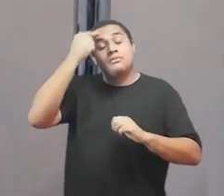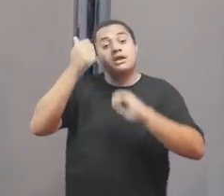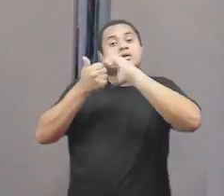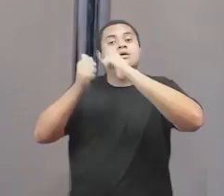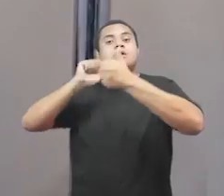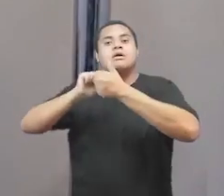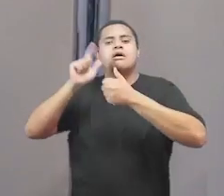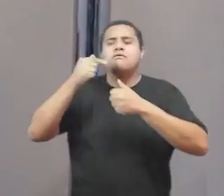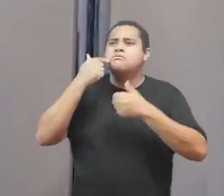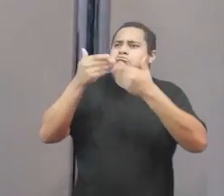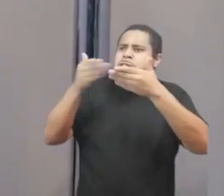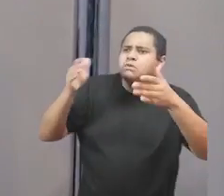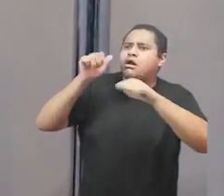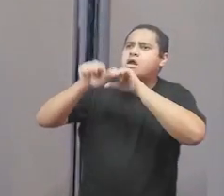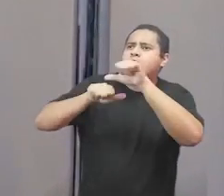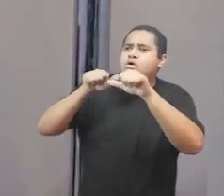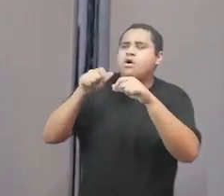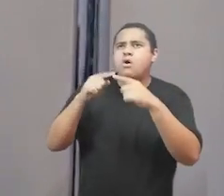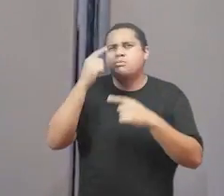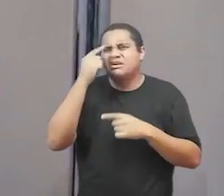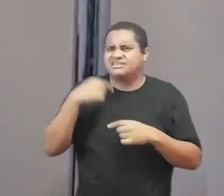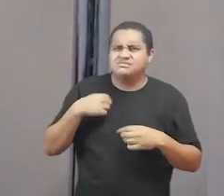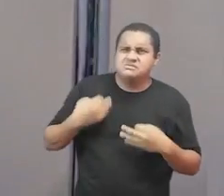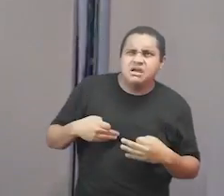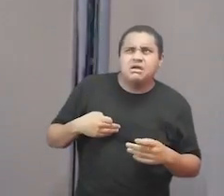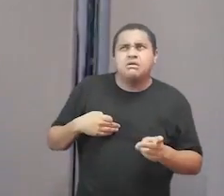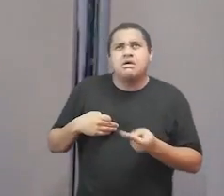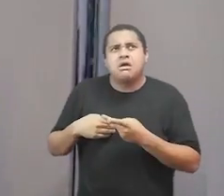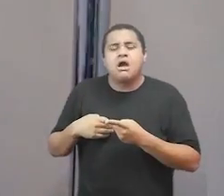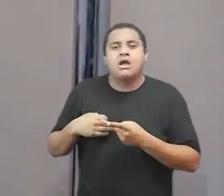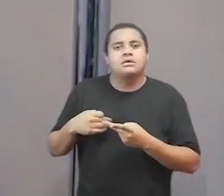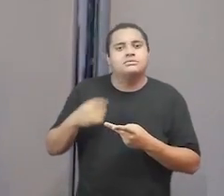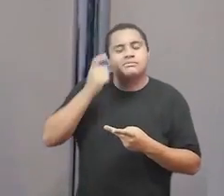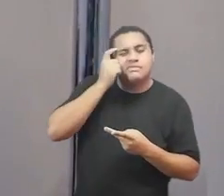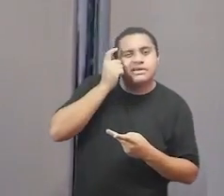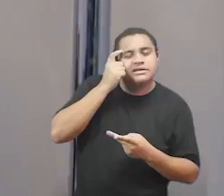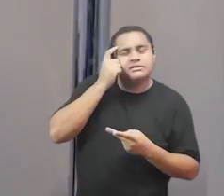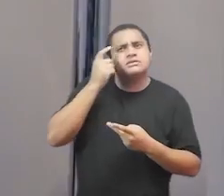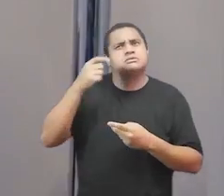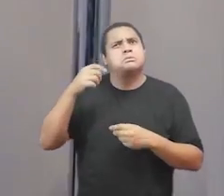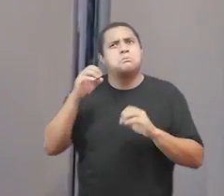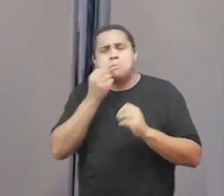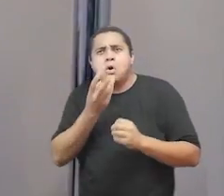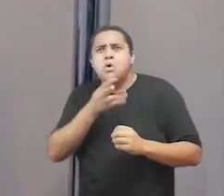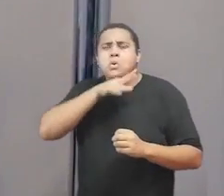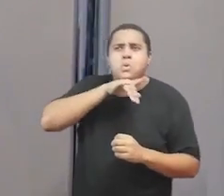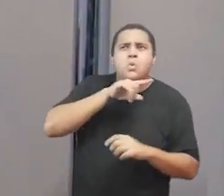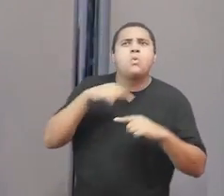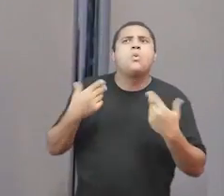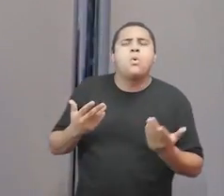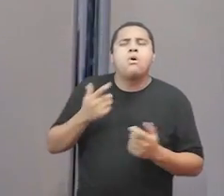mente aberta à mudança, aberta a se auto-questionar, a ter pensamento crítico sobre o que você pensa, é